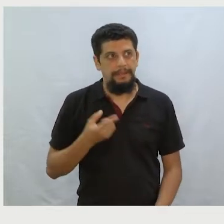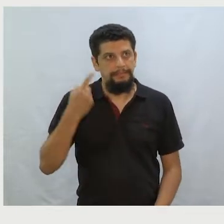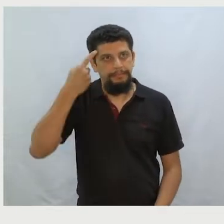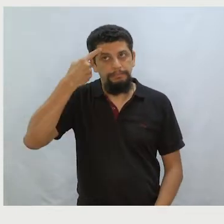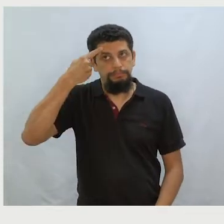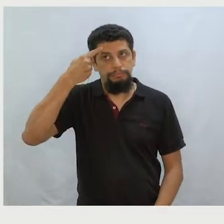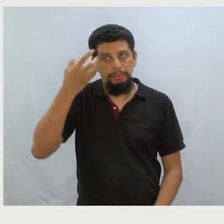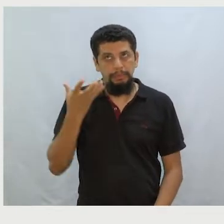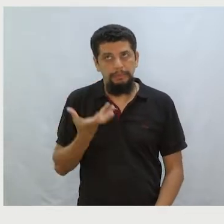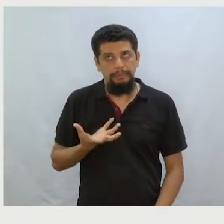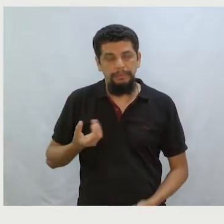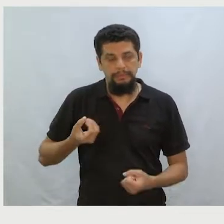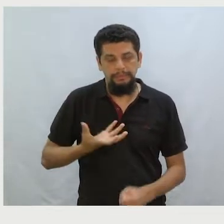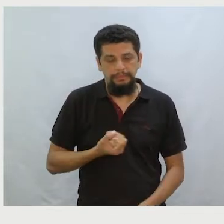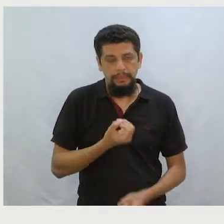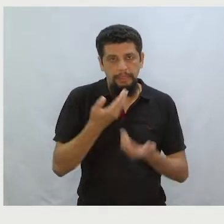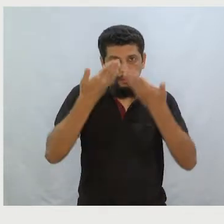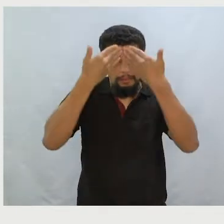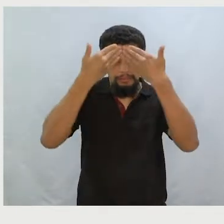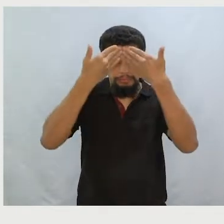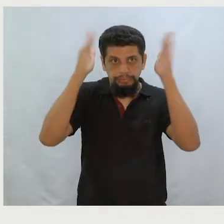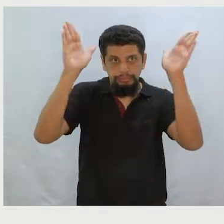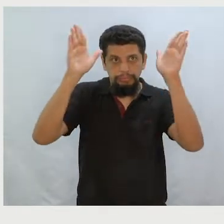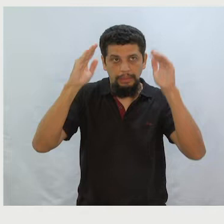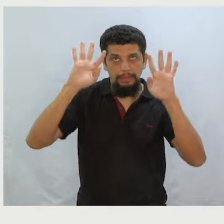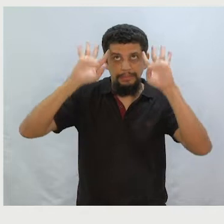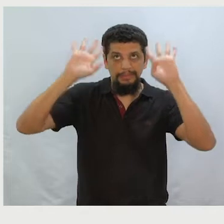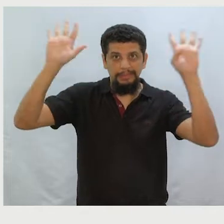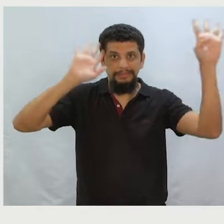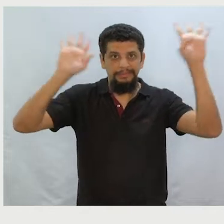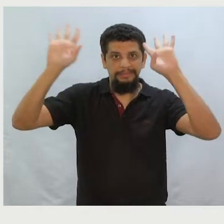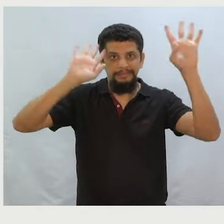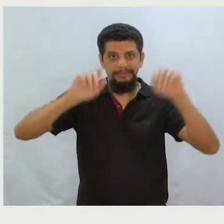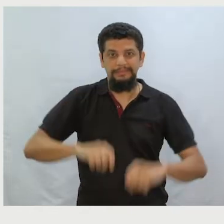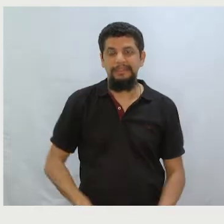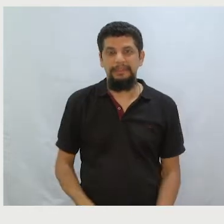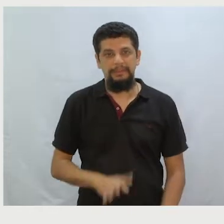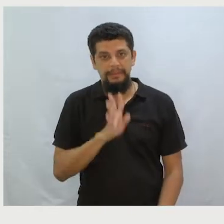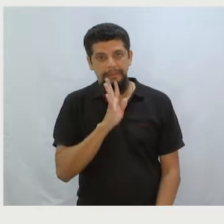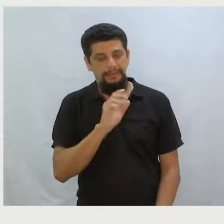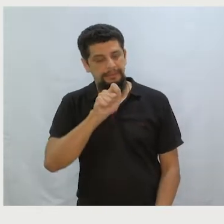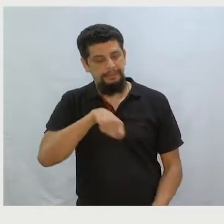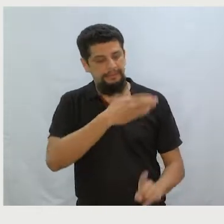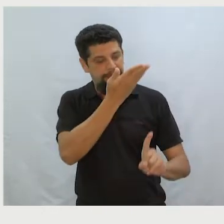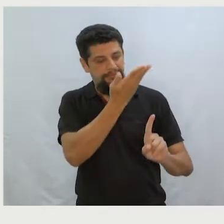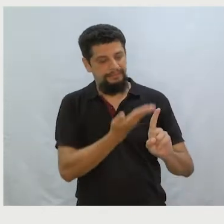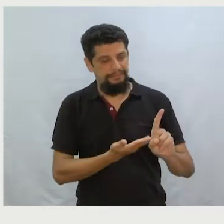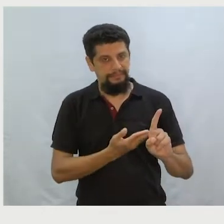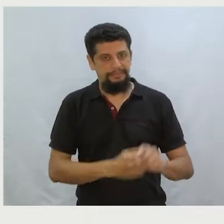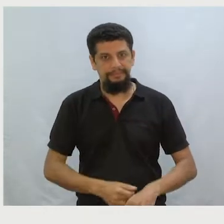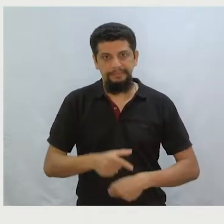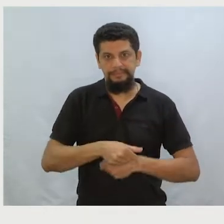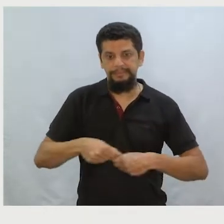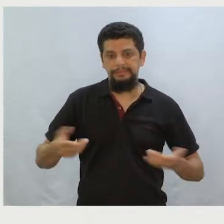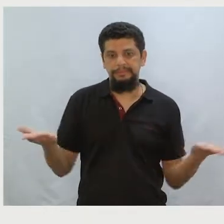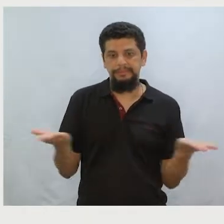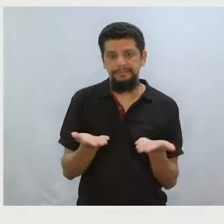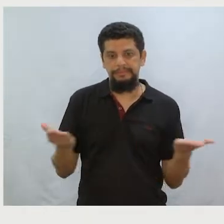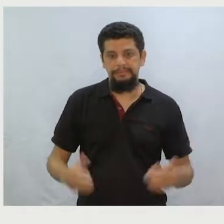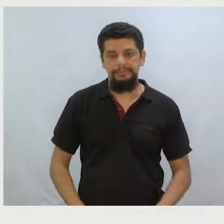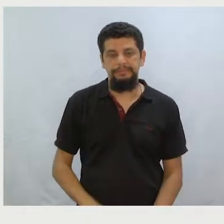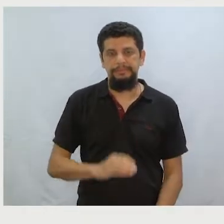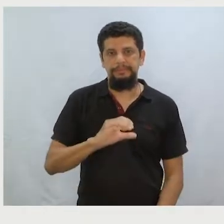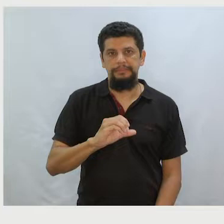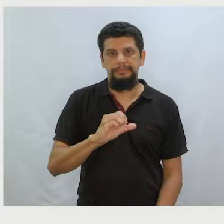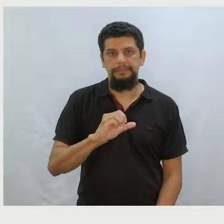viajar viajar naquela história viajar no personagem vamos conhecer um pouquinho da nossa autora de hoje olha lá